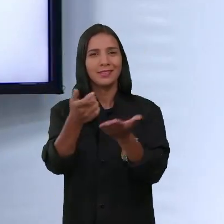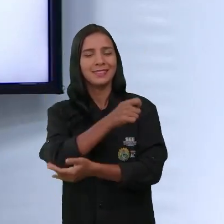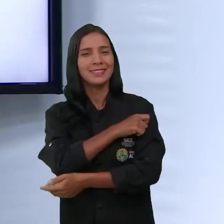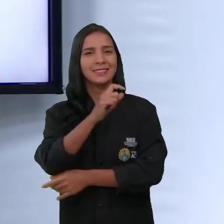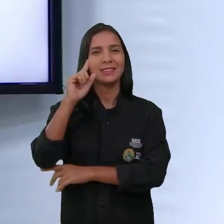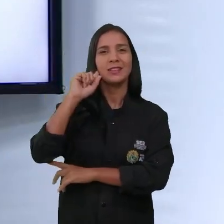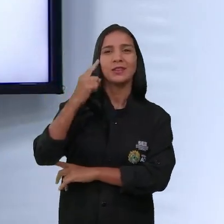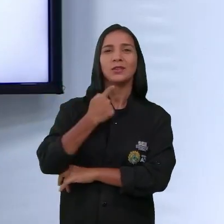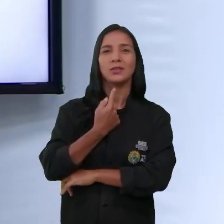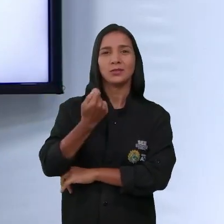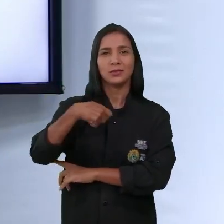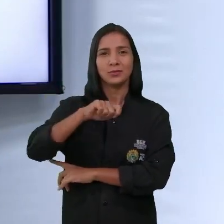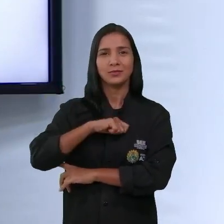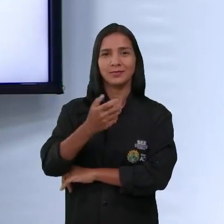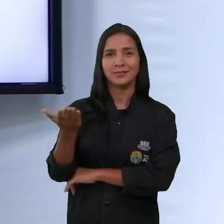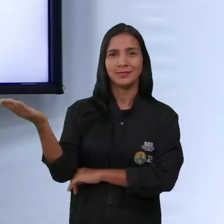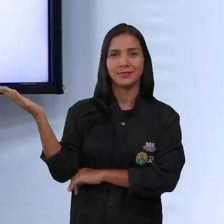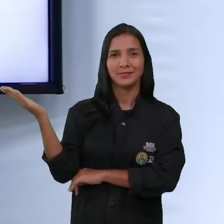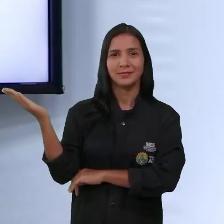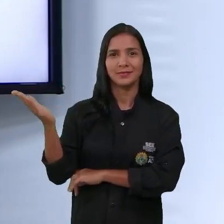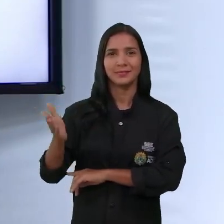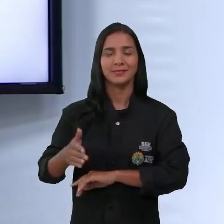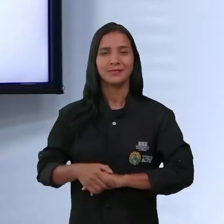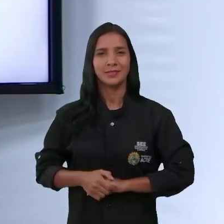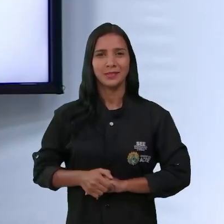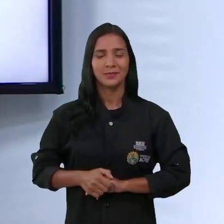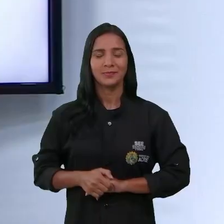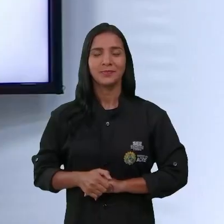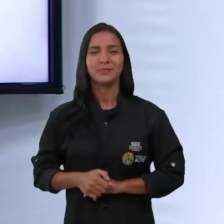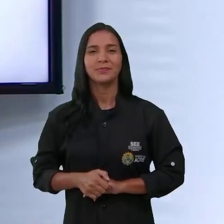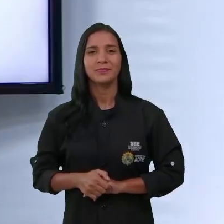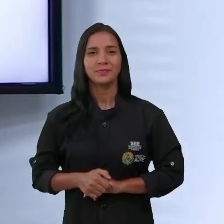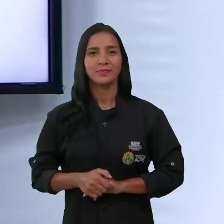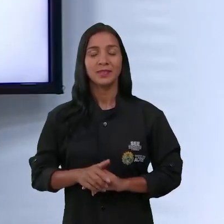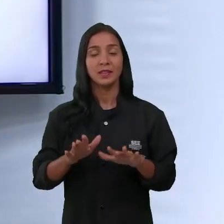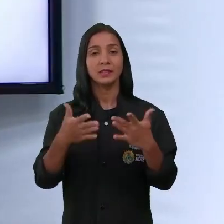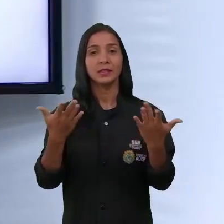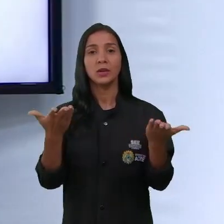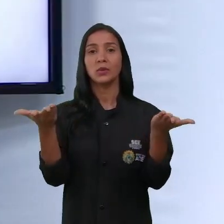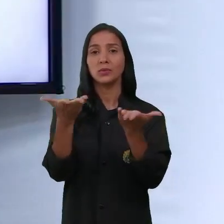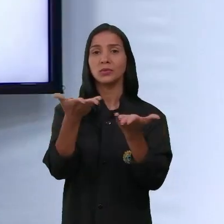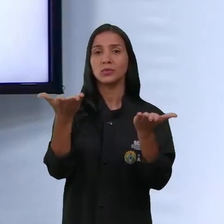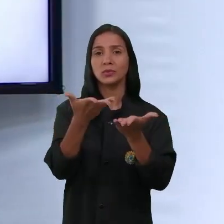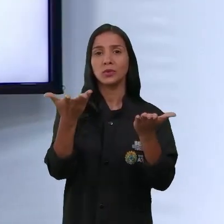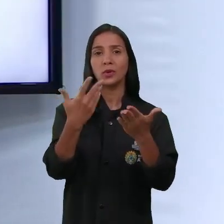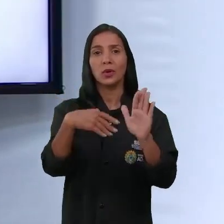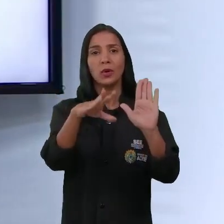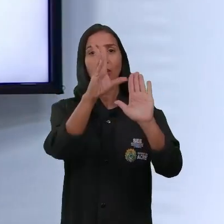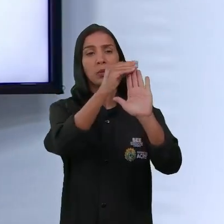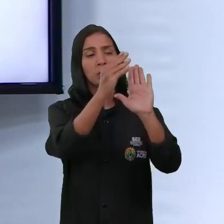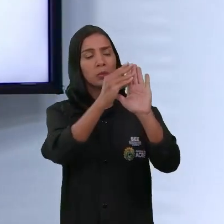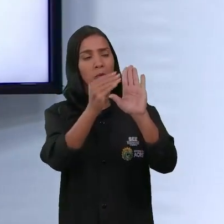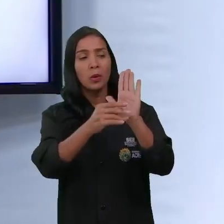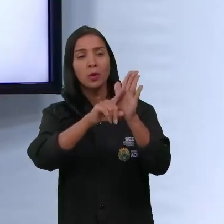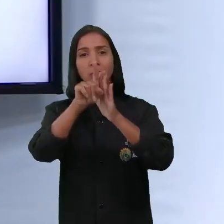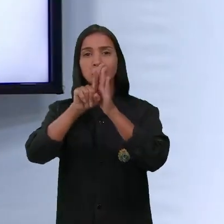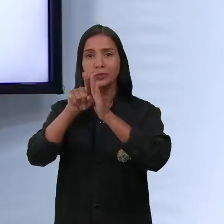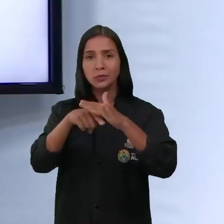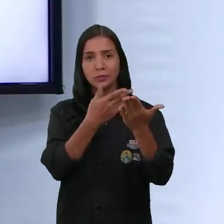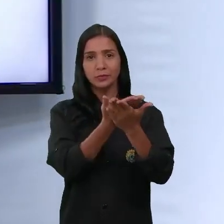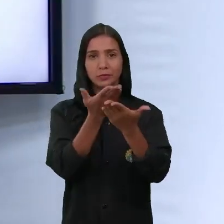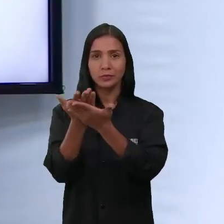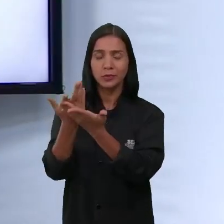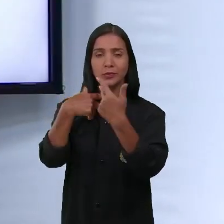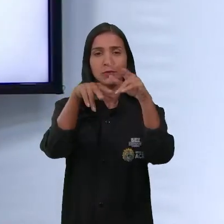os alunos surdos, este é o meu sinal. O objeto de conhecimento que será abordado